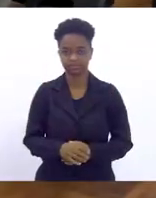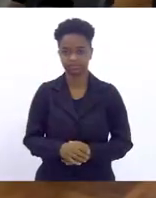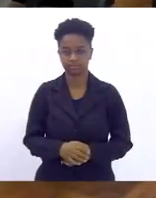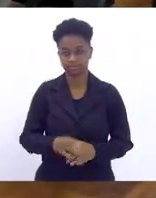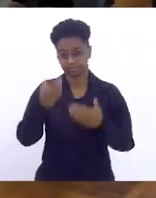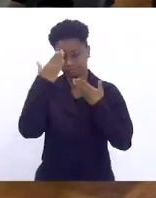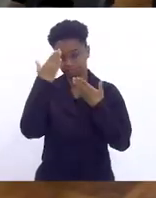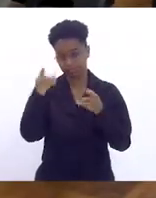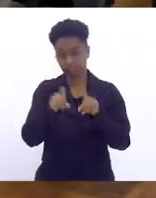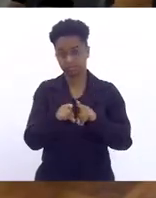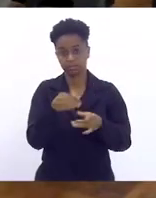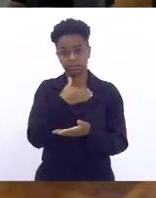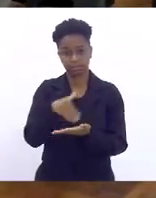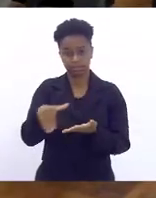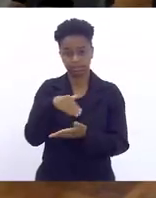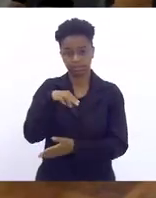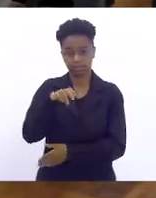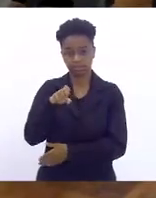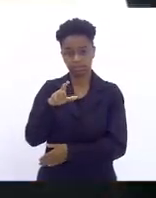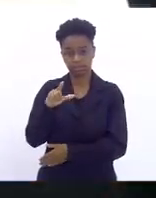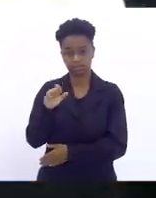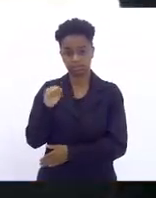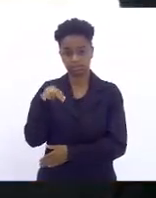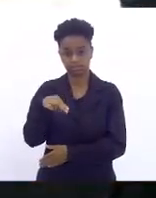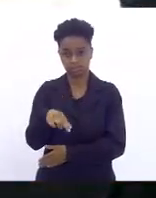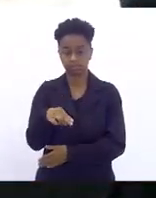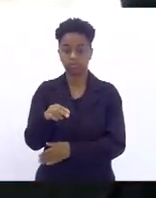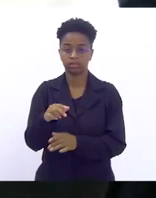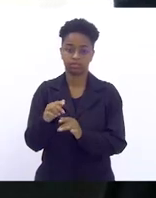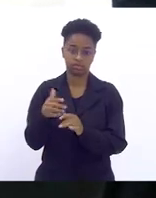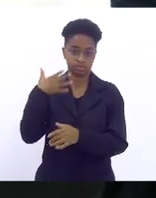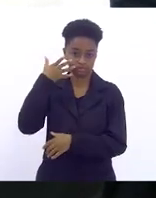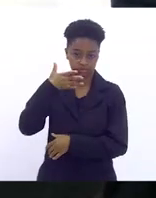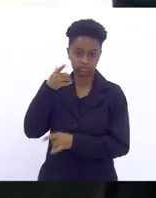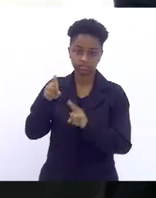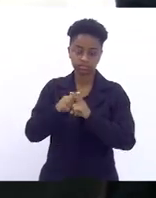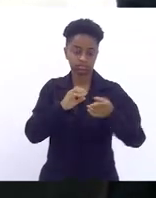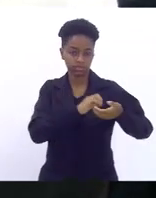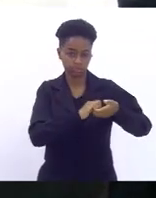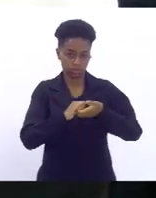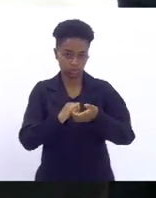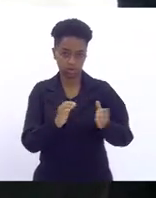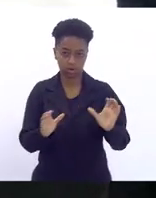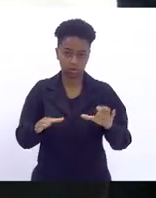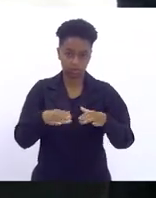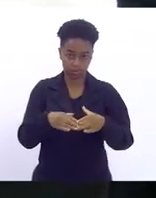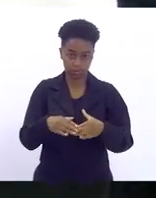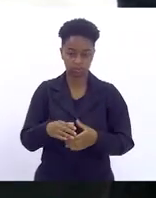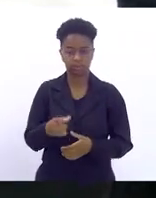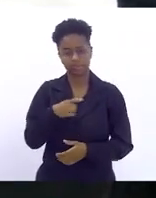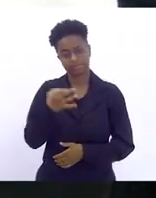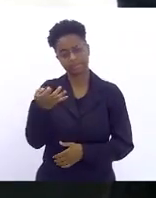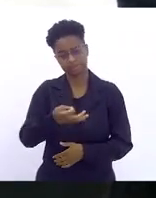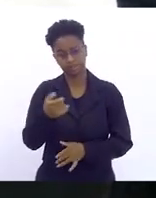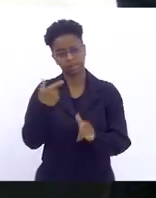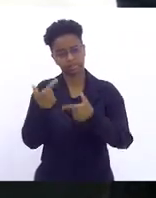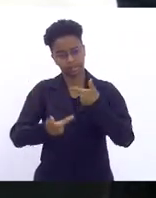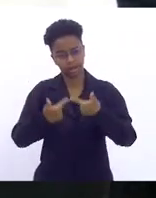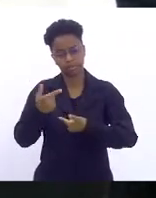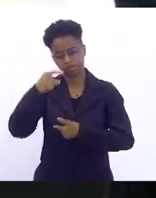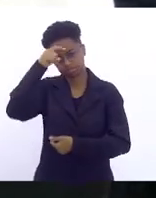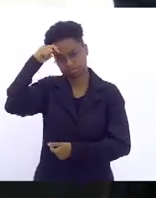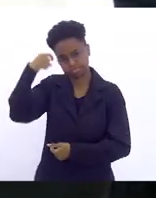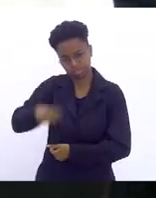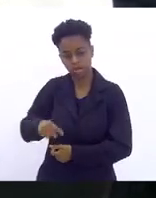agradecer o secretário Nelson pela intervenção na pessoa dele cumprimentar toda a equipe né que com certeza Trabalhou muito para que